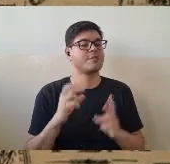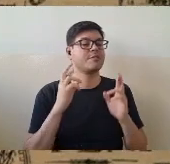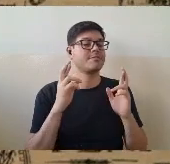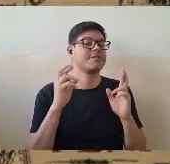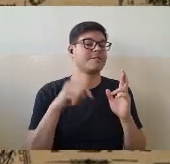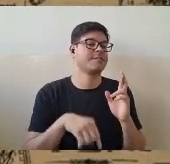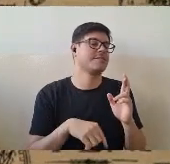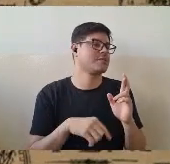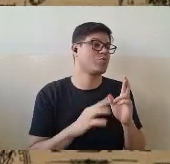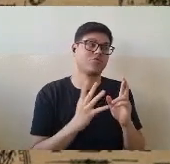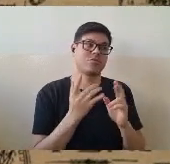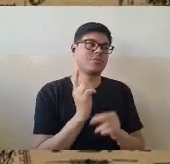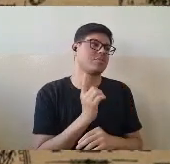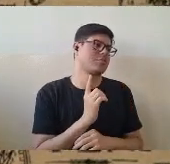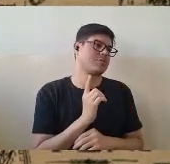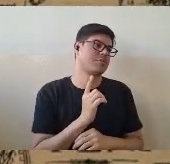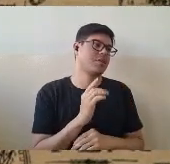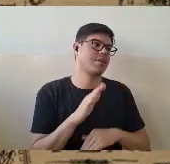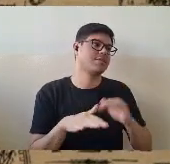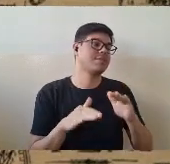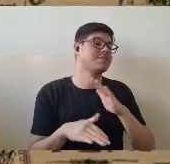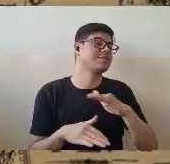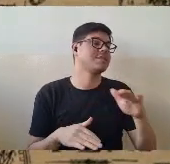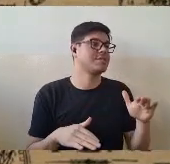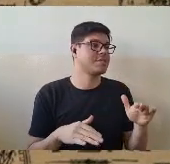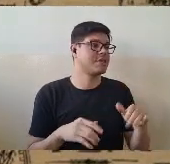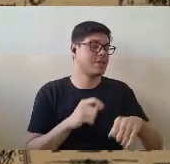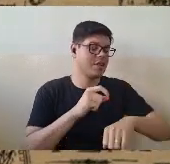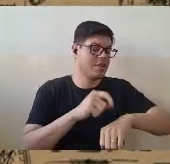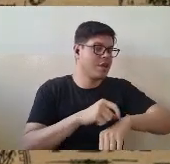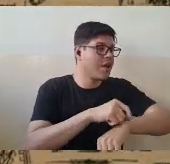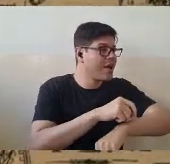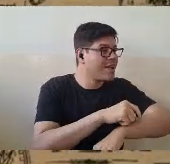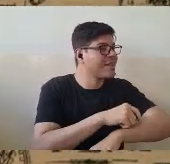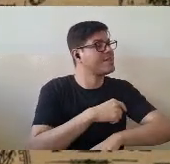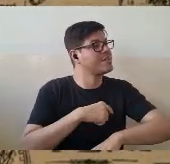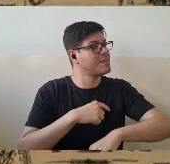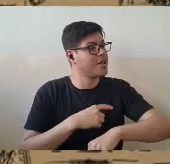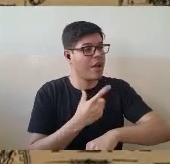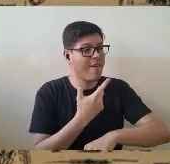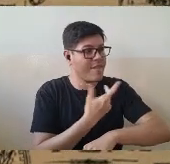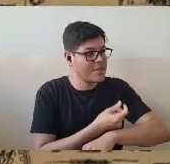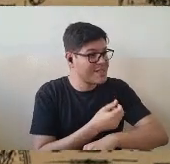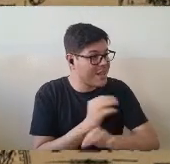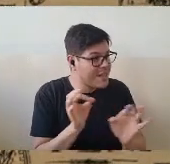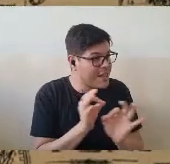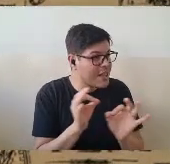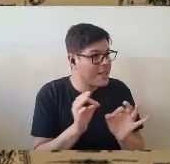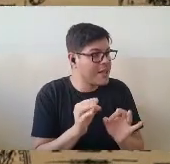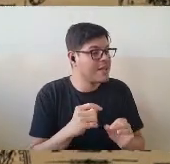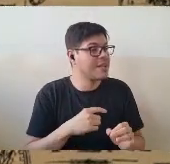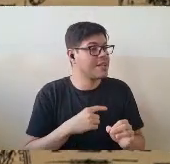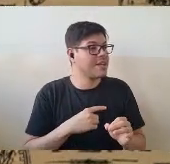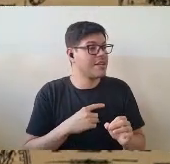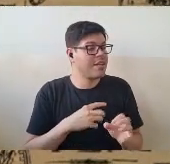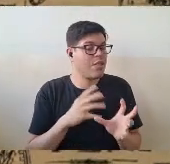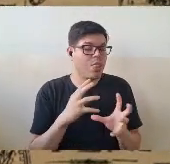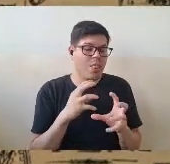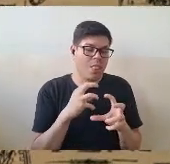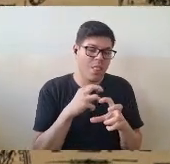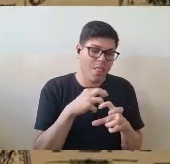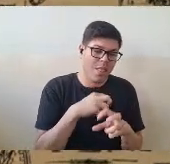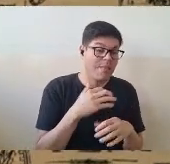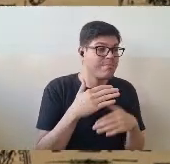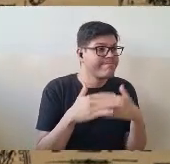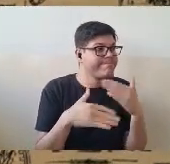crianças, por exemplo, que tiveram contato com sarampo e não foram vacinadas, tem uma esclerose, você está entendendo, que dá depois de 10 anos, que